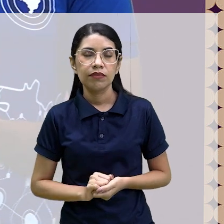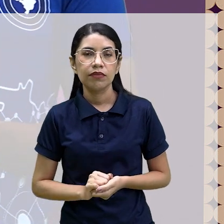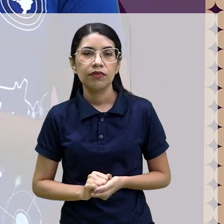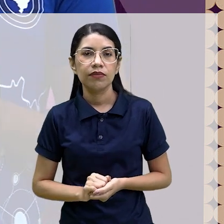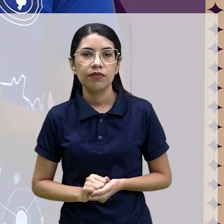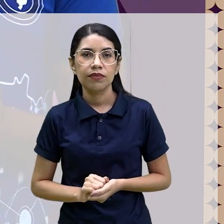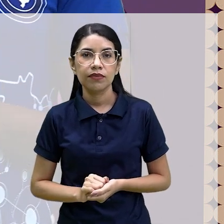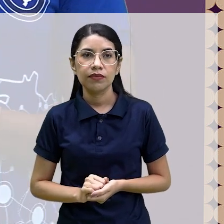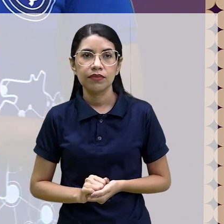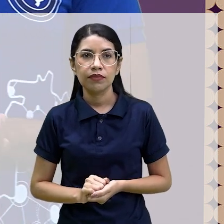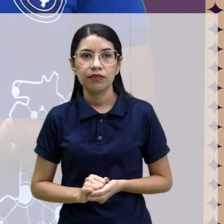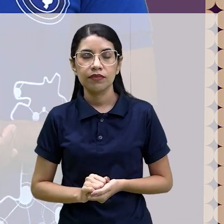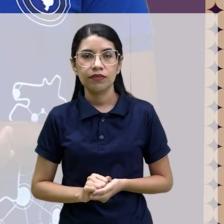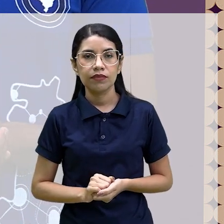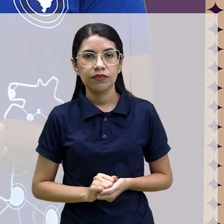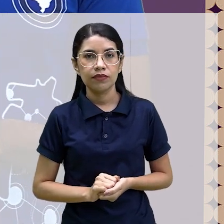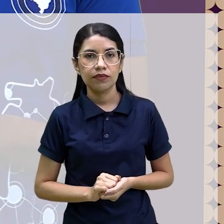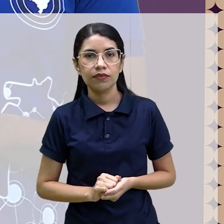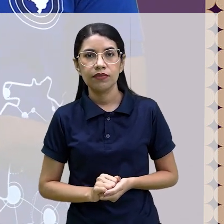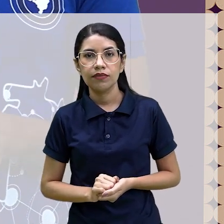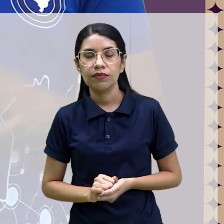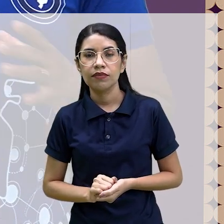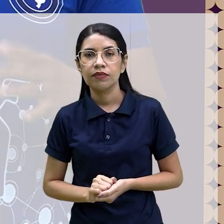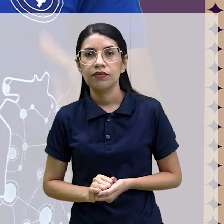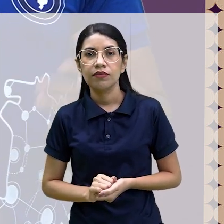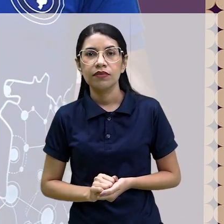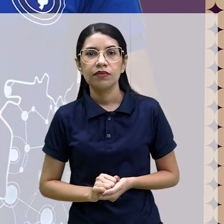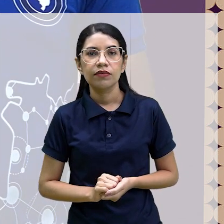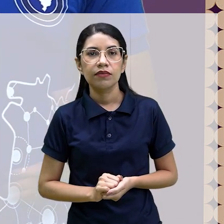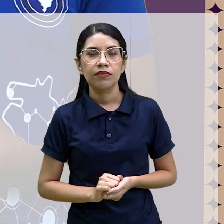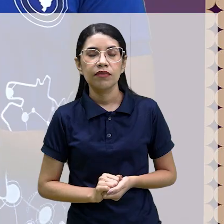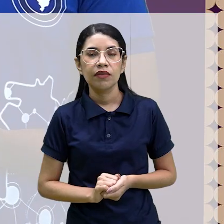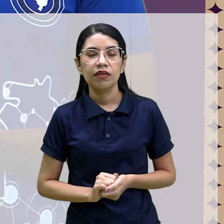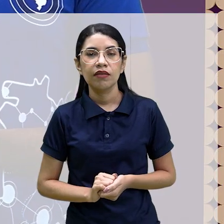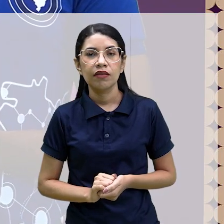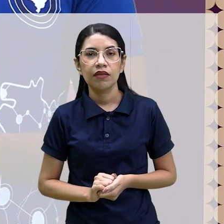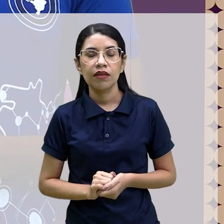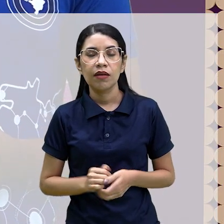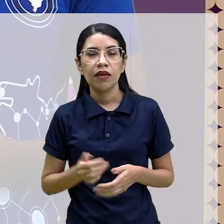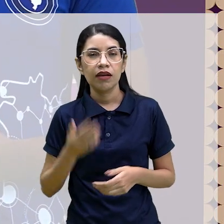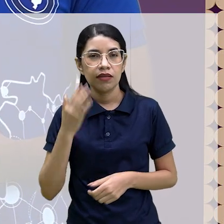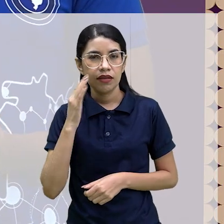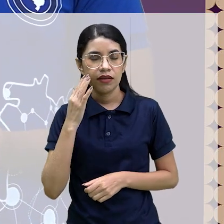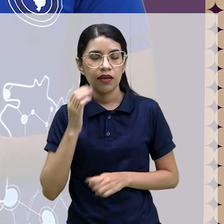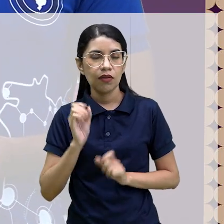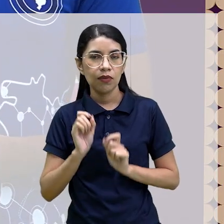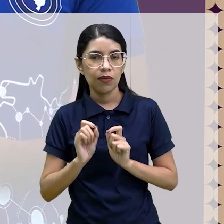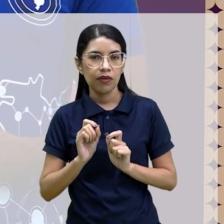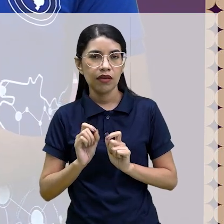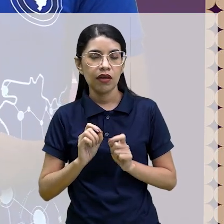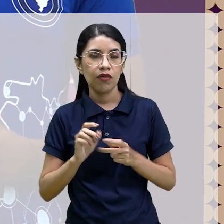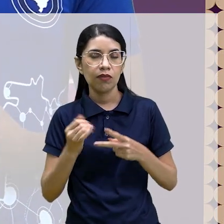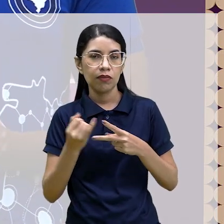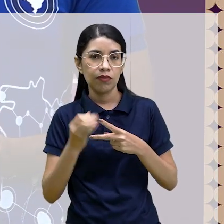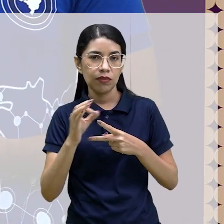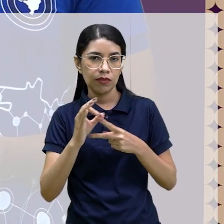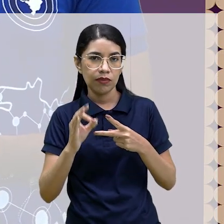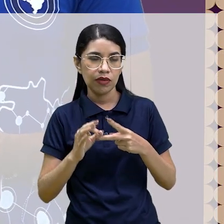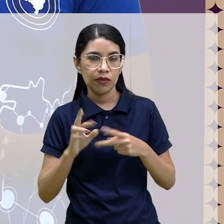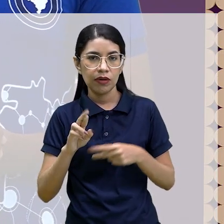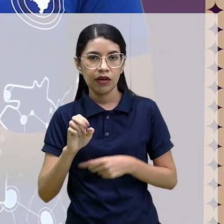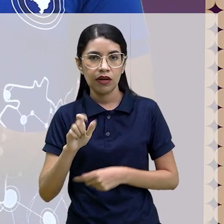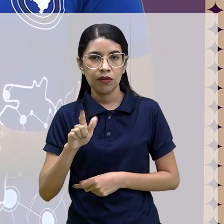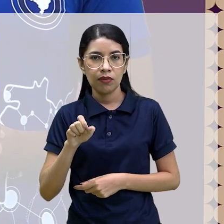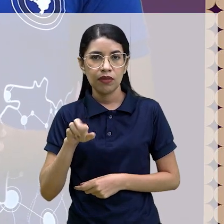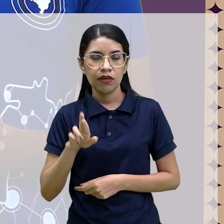também vai ter a mesma medida, beleza? Então, para entender um pouco mais dos polígonos regulares, vamos agora ao